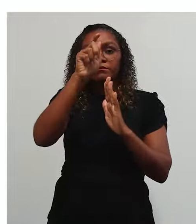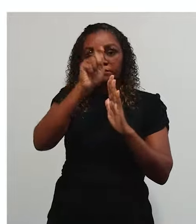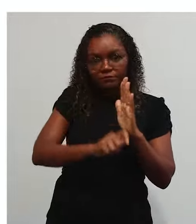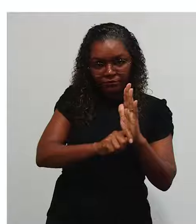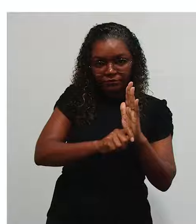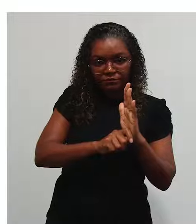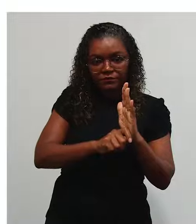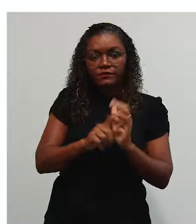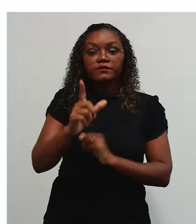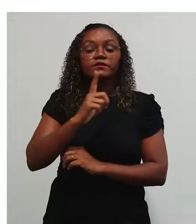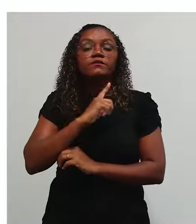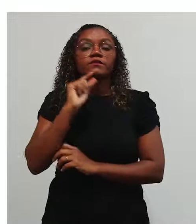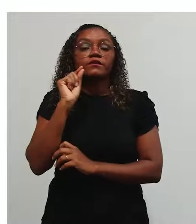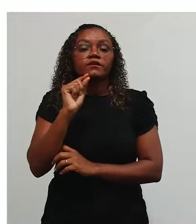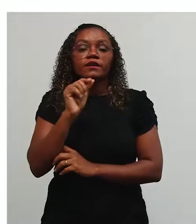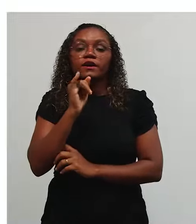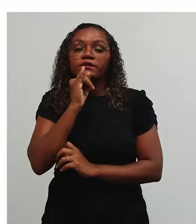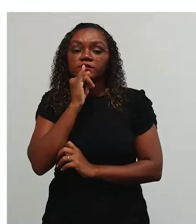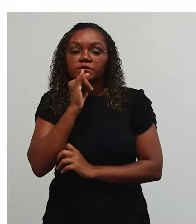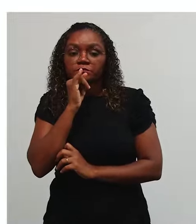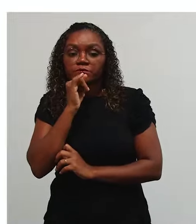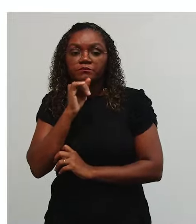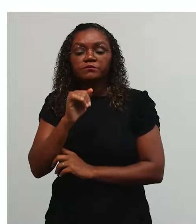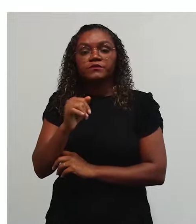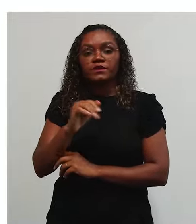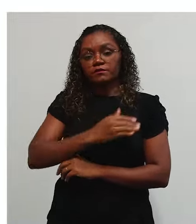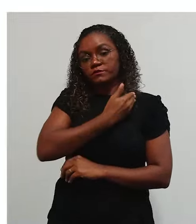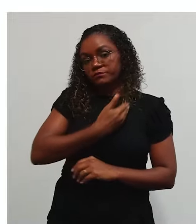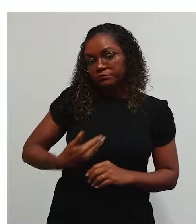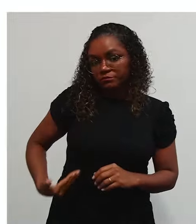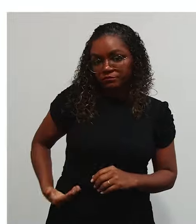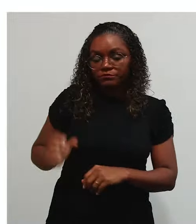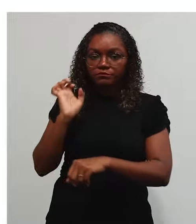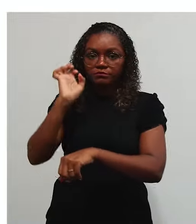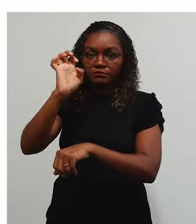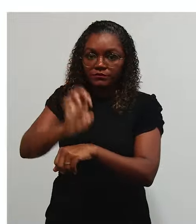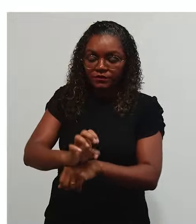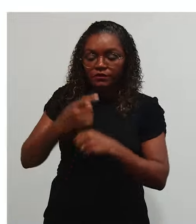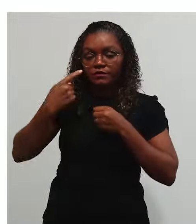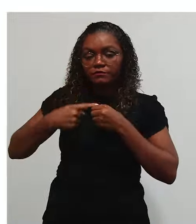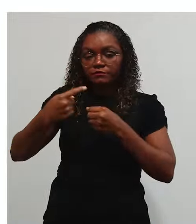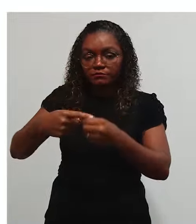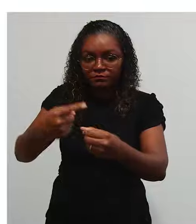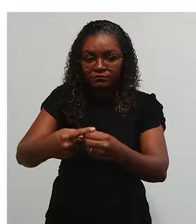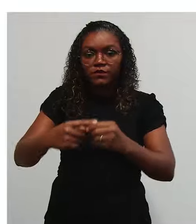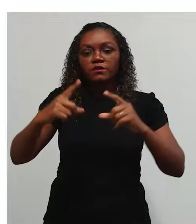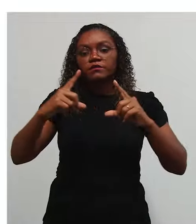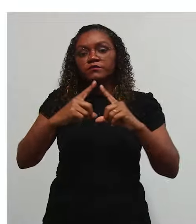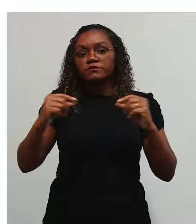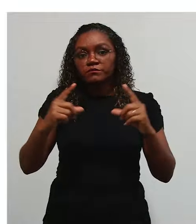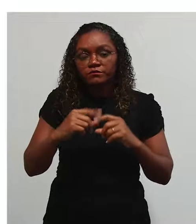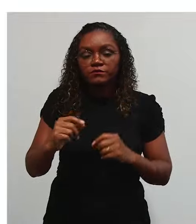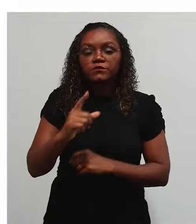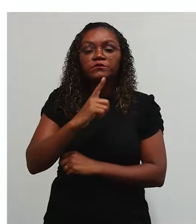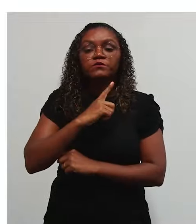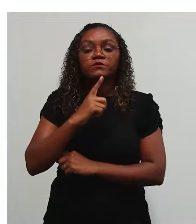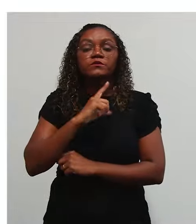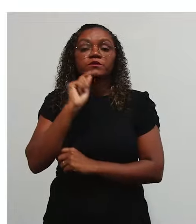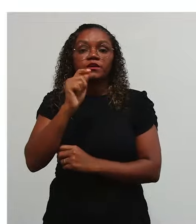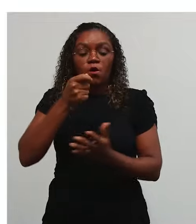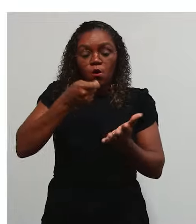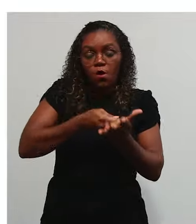Federal que diz ser vedado a união estados DF e municípios exigir ou aumentar